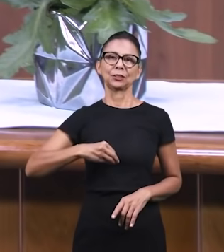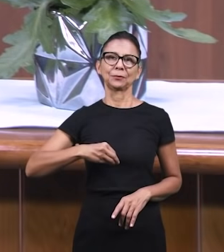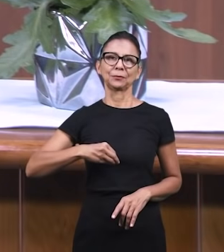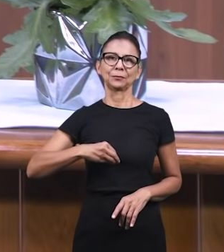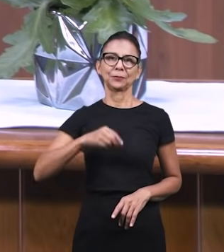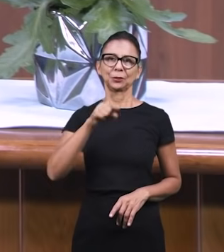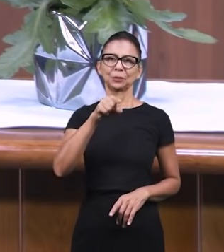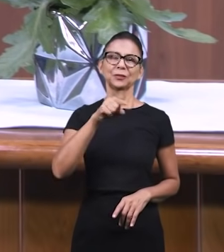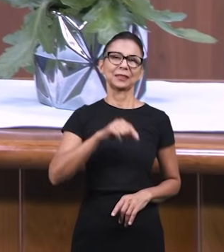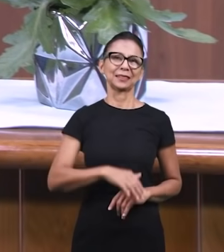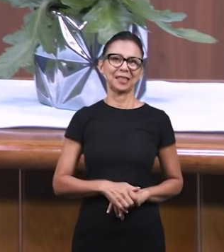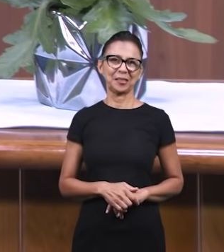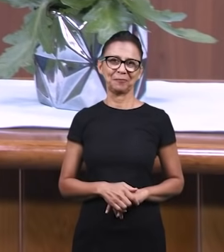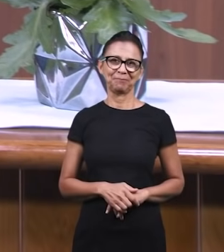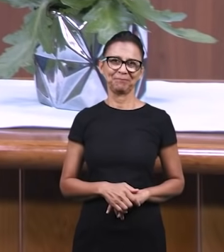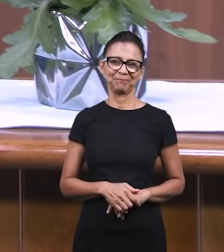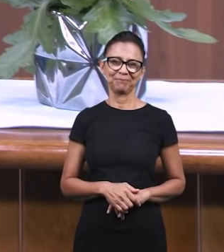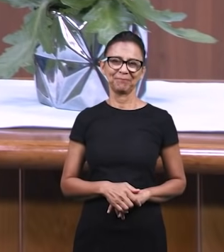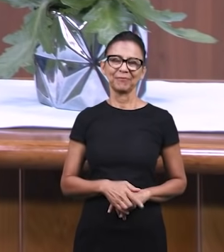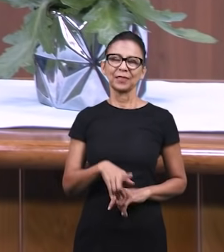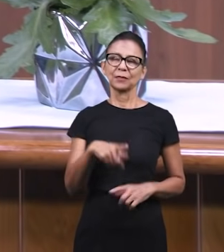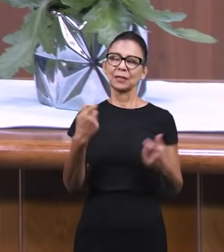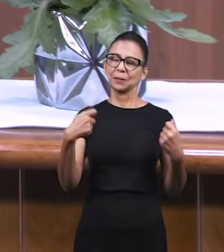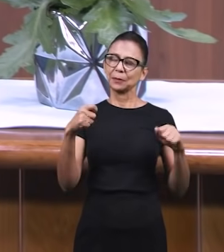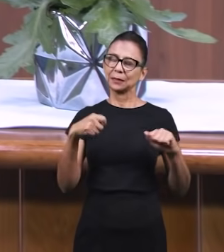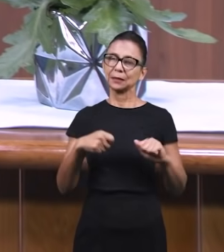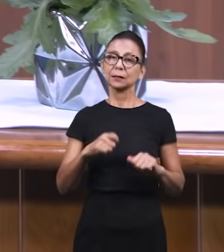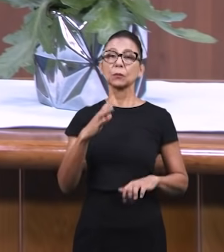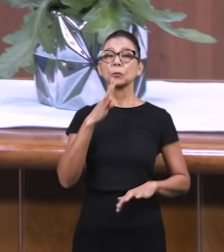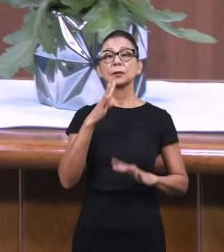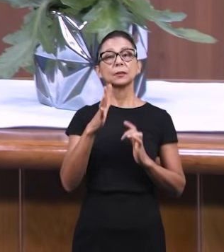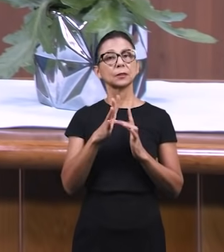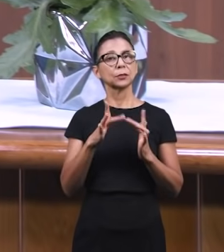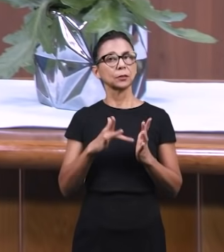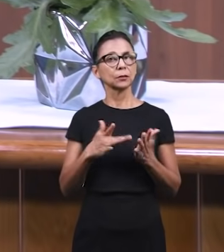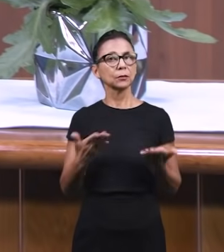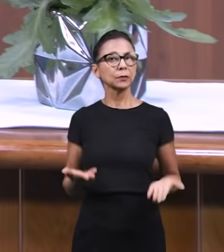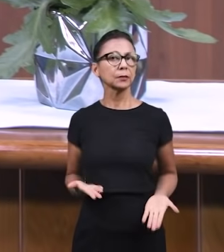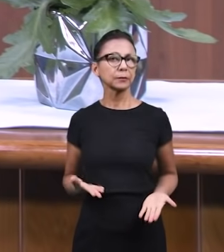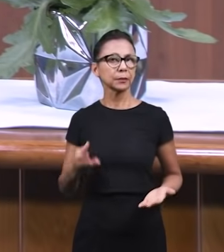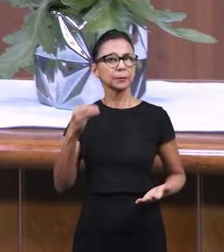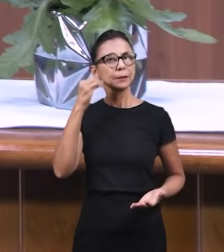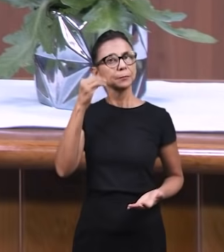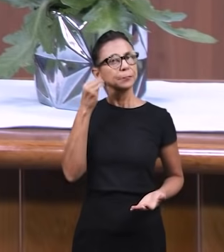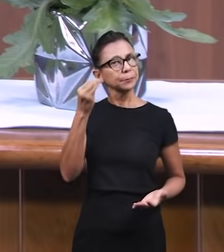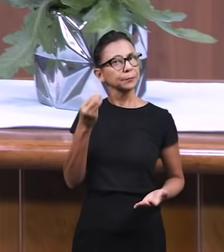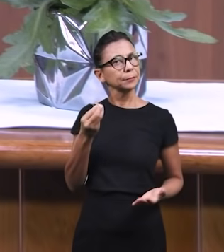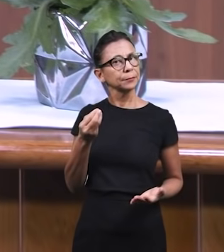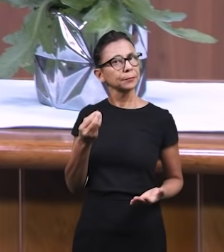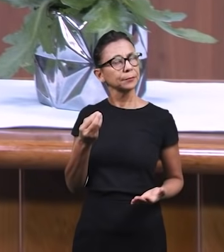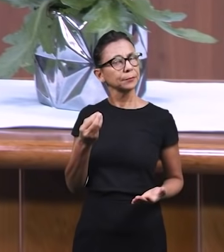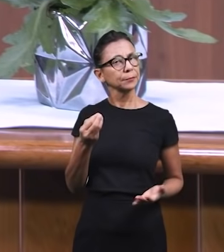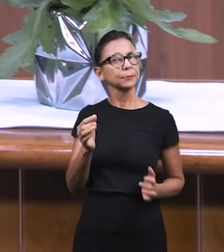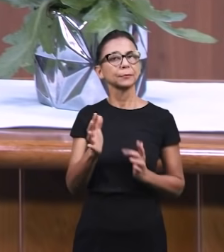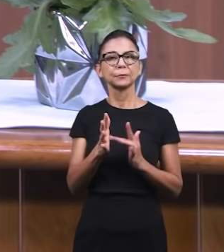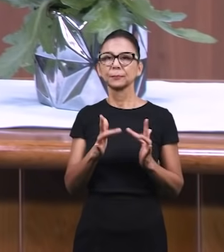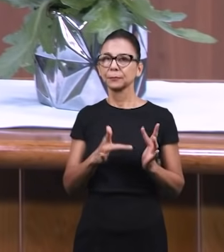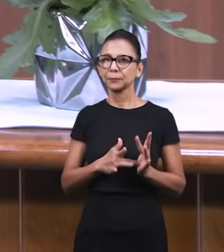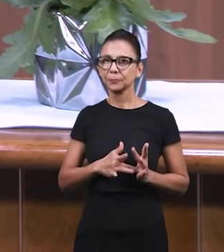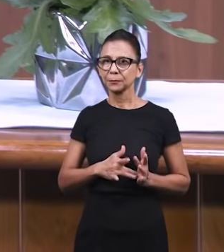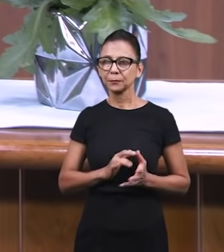de fazer com que o homem tenha um encontro. Aquele paralítico não foi buscado à